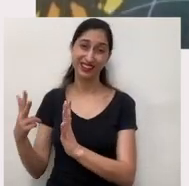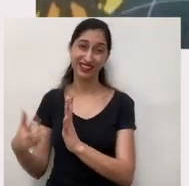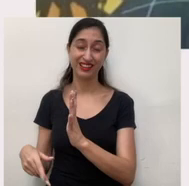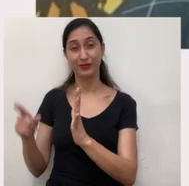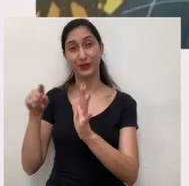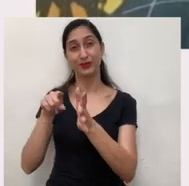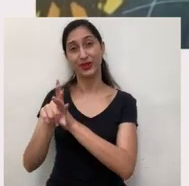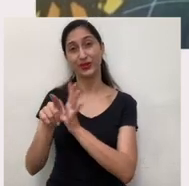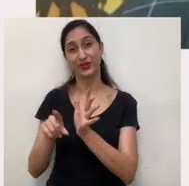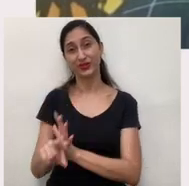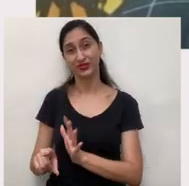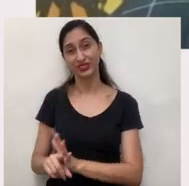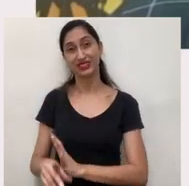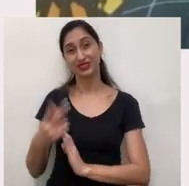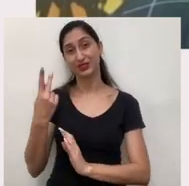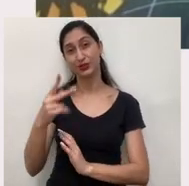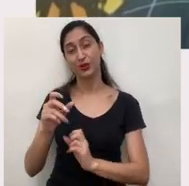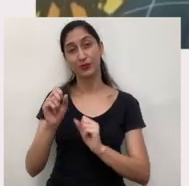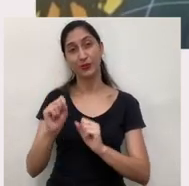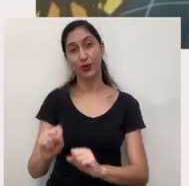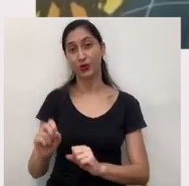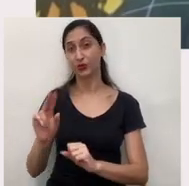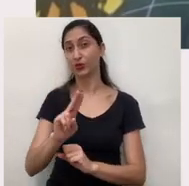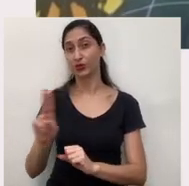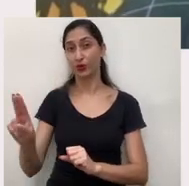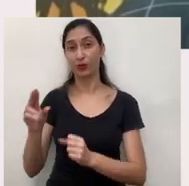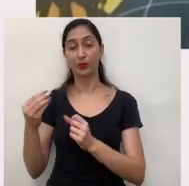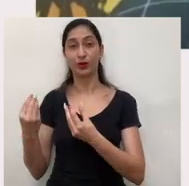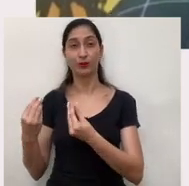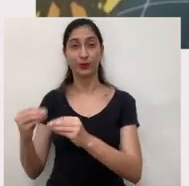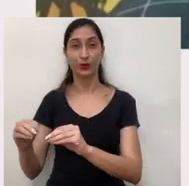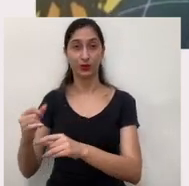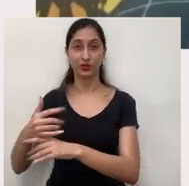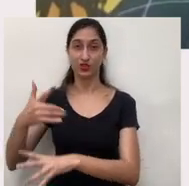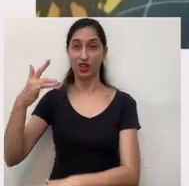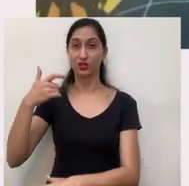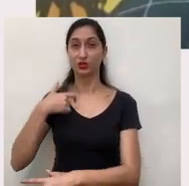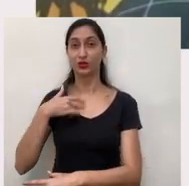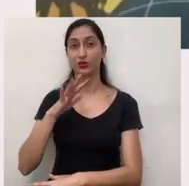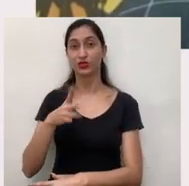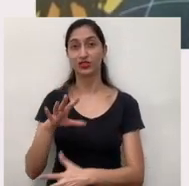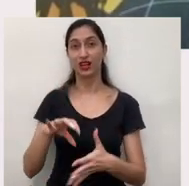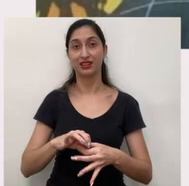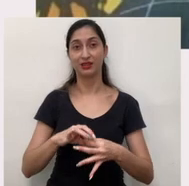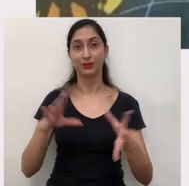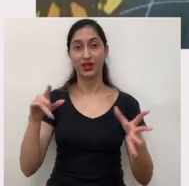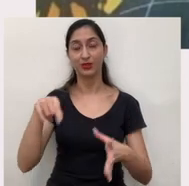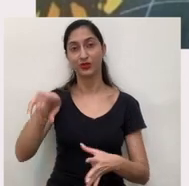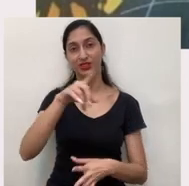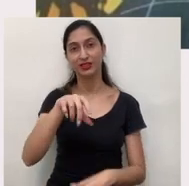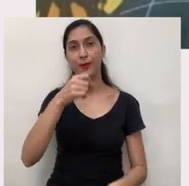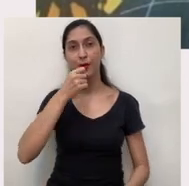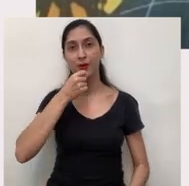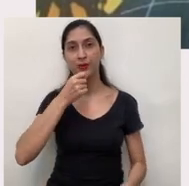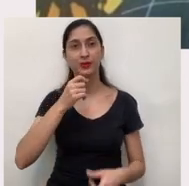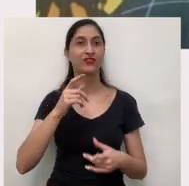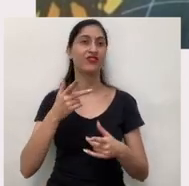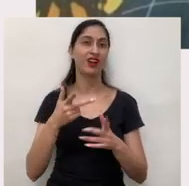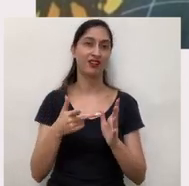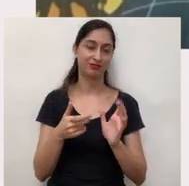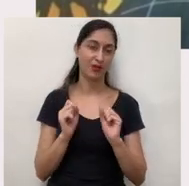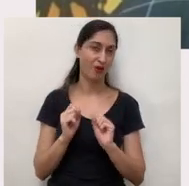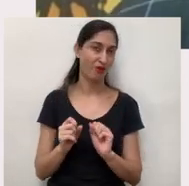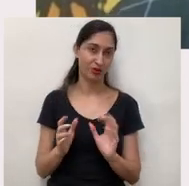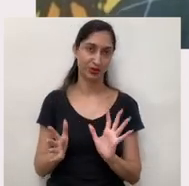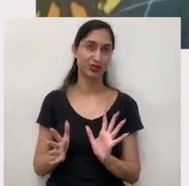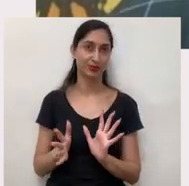perguntas, também sintam-se à vontade, basta mandar seu nominho aqui no chat. A gente está recebendo alguns agradecimentos da Lilisa, da Isabela